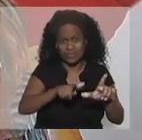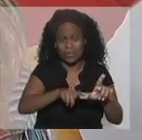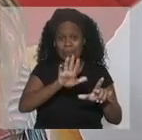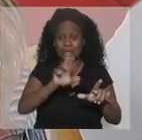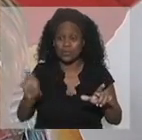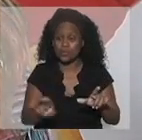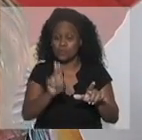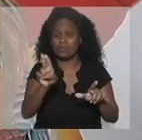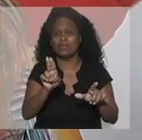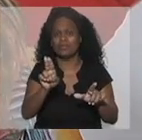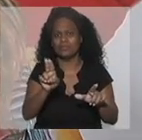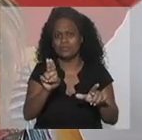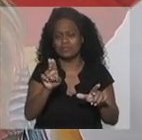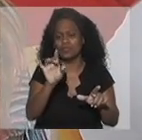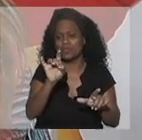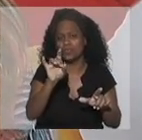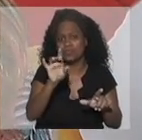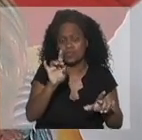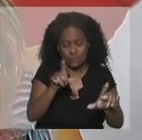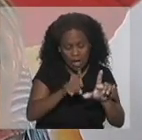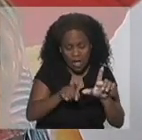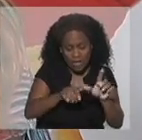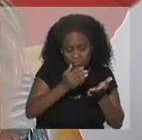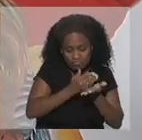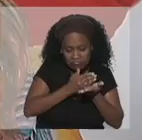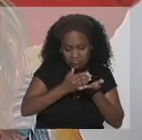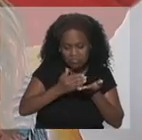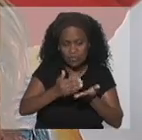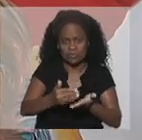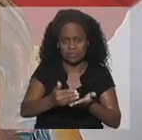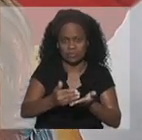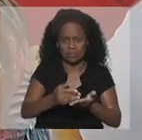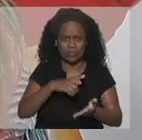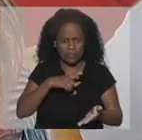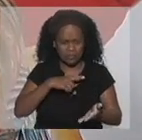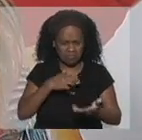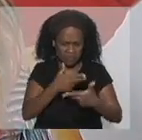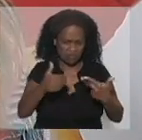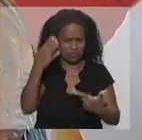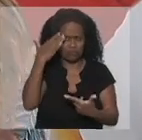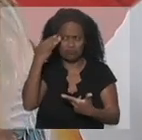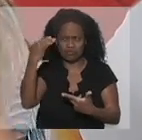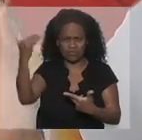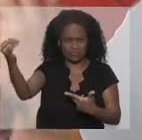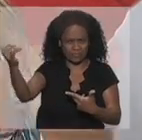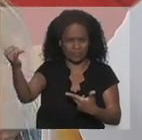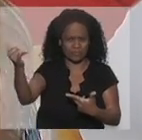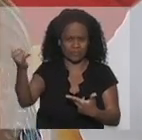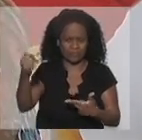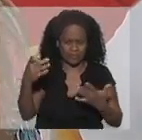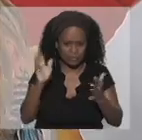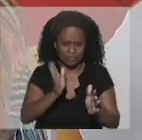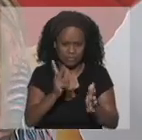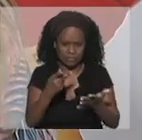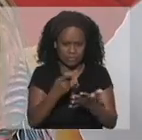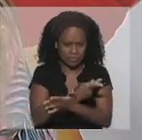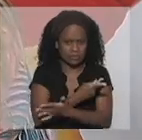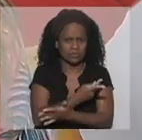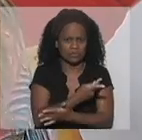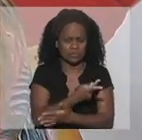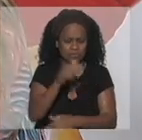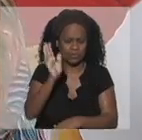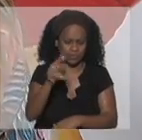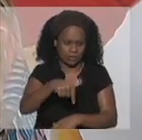com pseudônimos, ou então usando só as iniciais. A gente tem casos famosos disso, a J.K. Rowling,